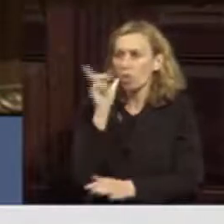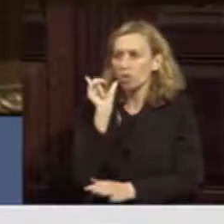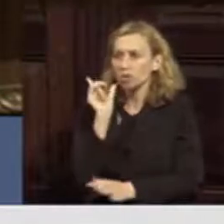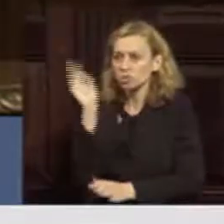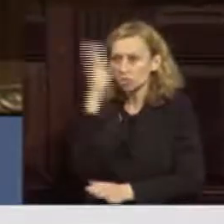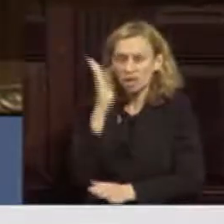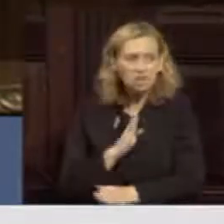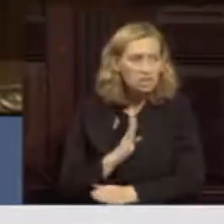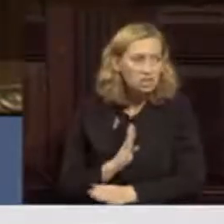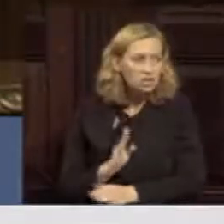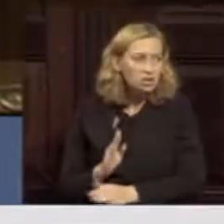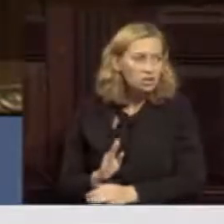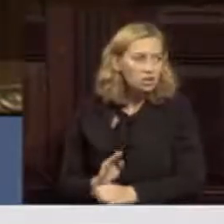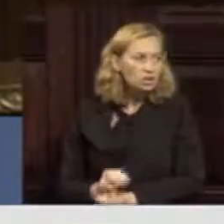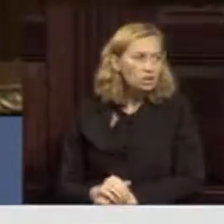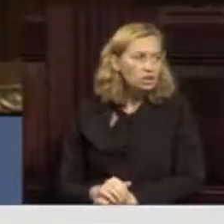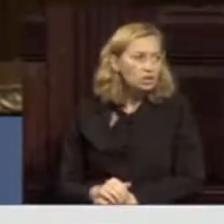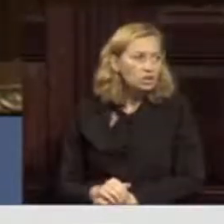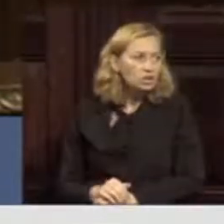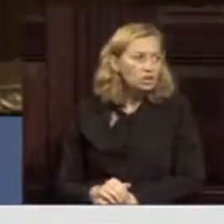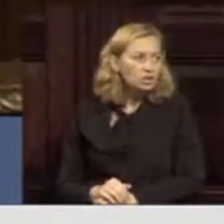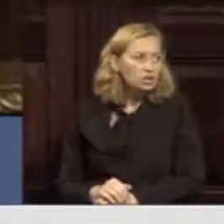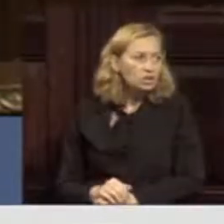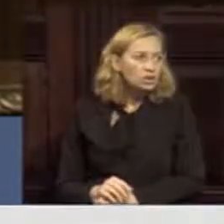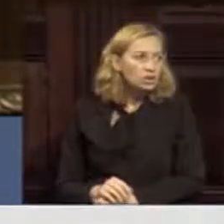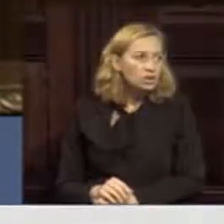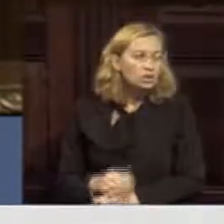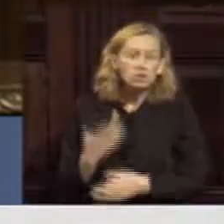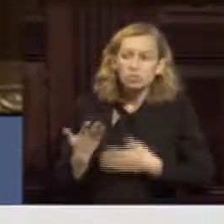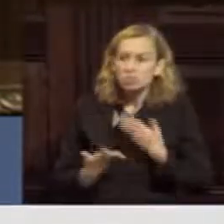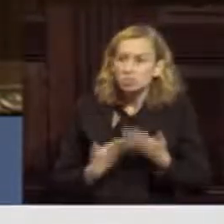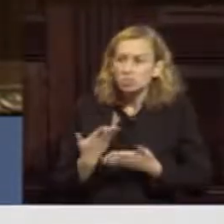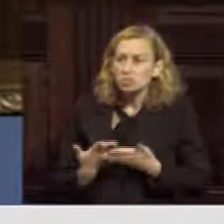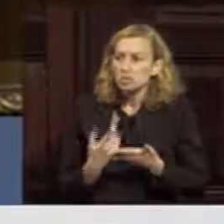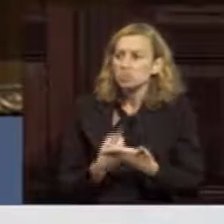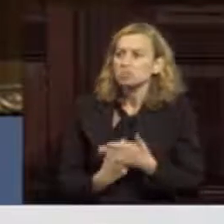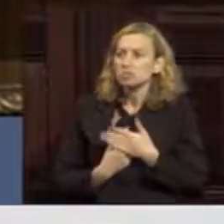a Suprema Corte brasileira, zeladora, guardiã